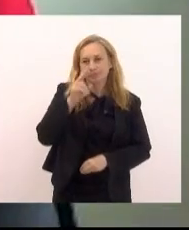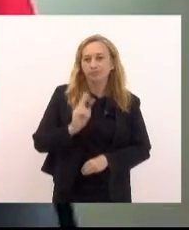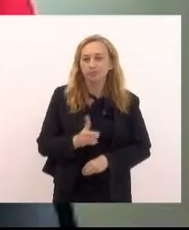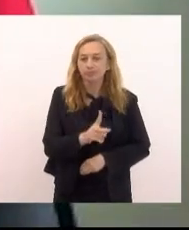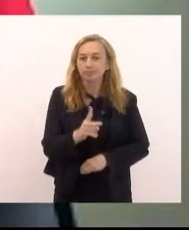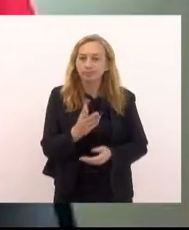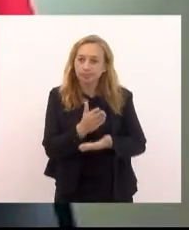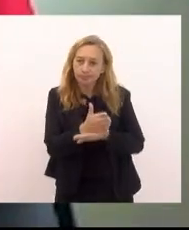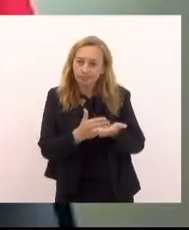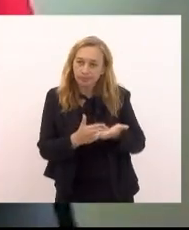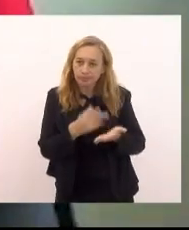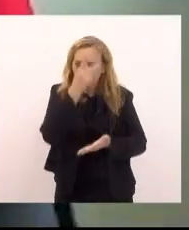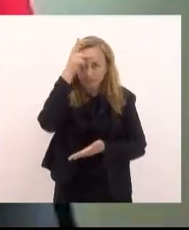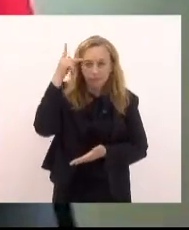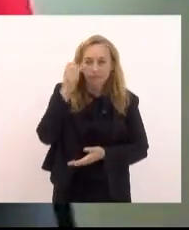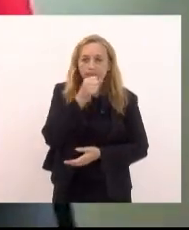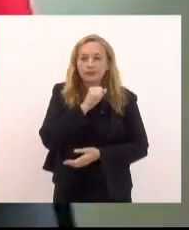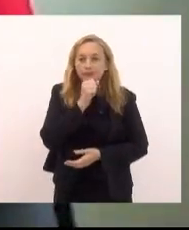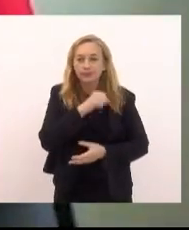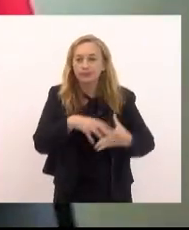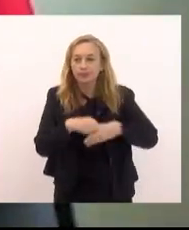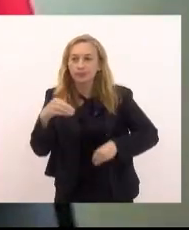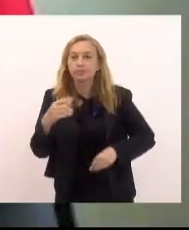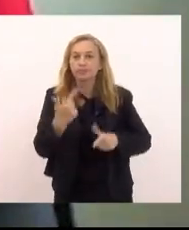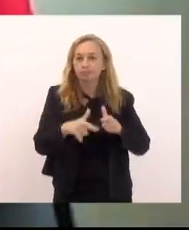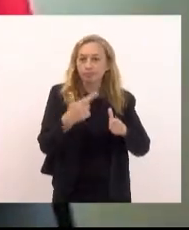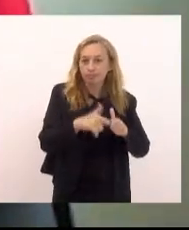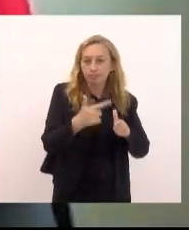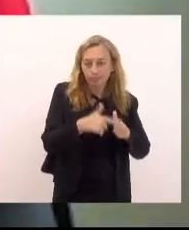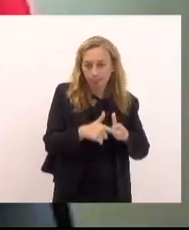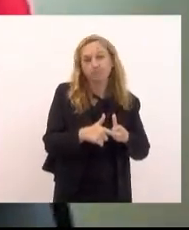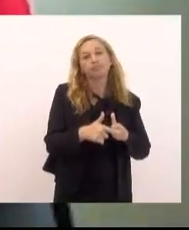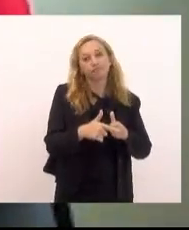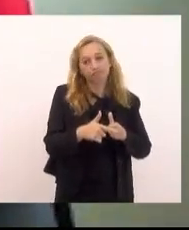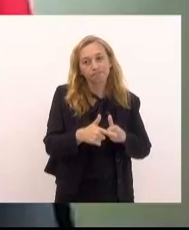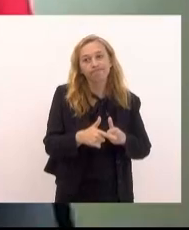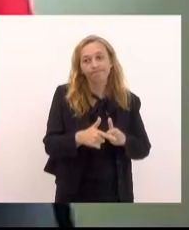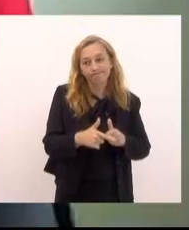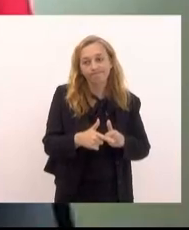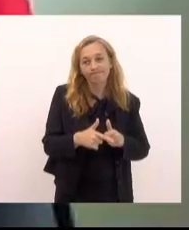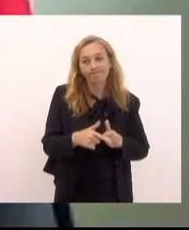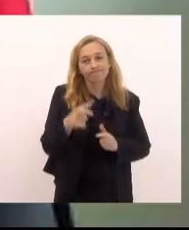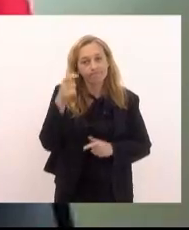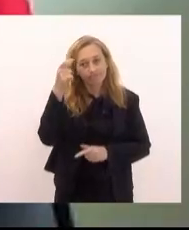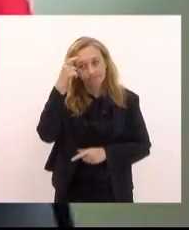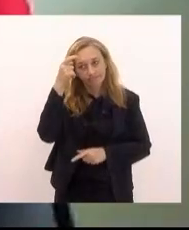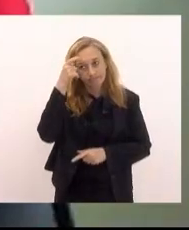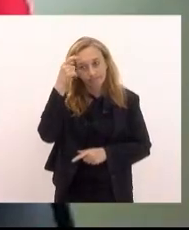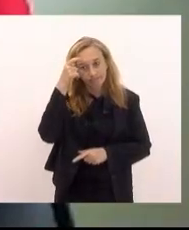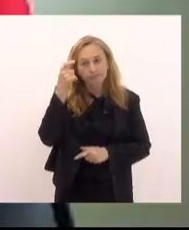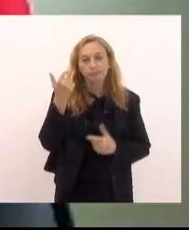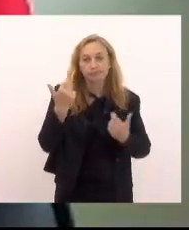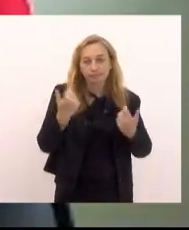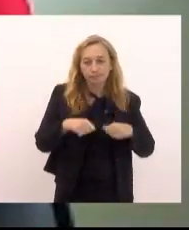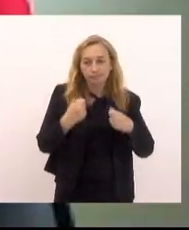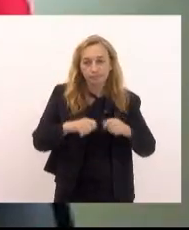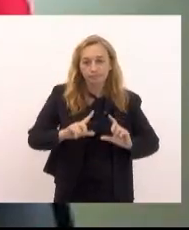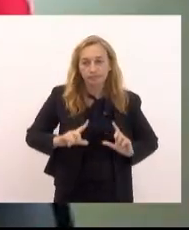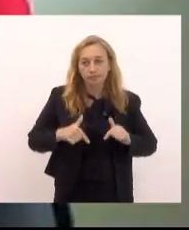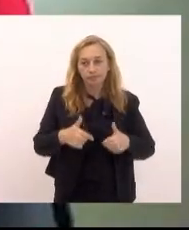pessoas idosas que desaparecem tem algum problema de natureza física ou mental, portanto, precisam de uma atuação